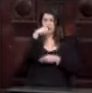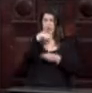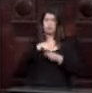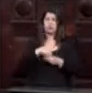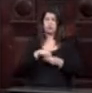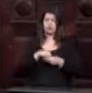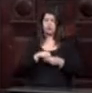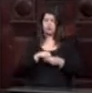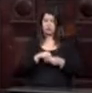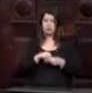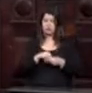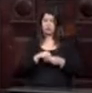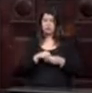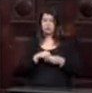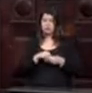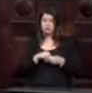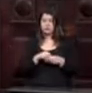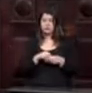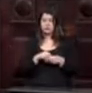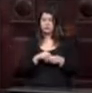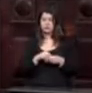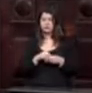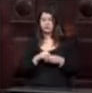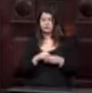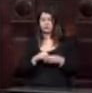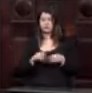interno seja